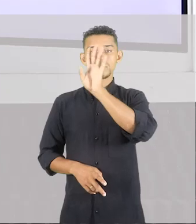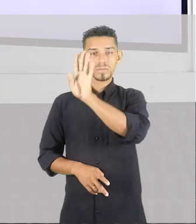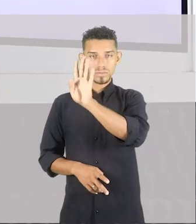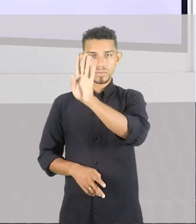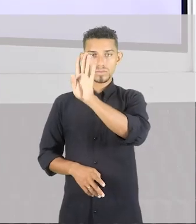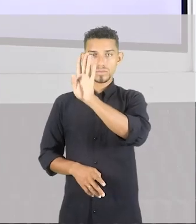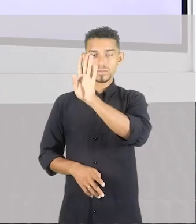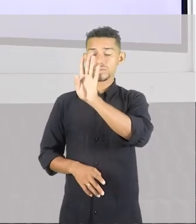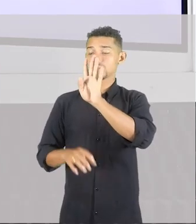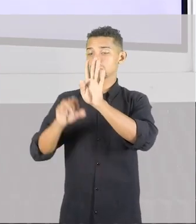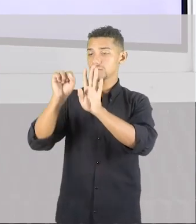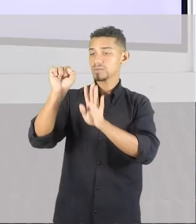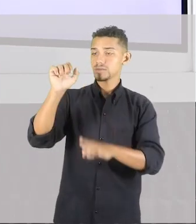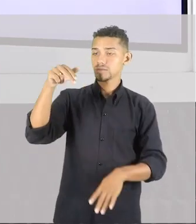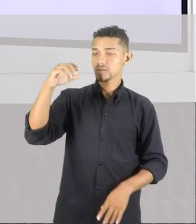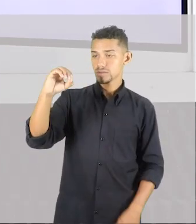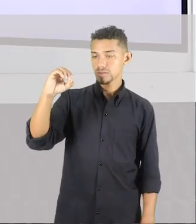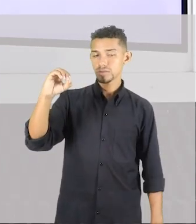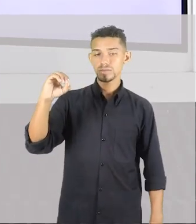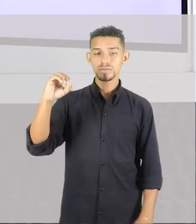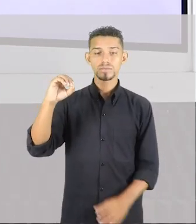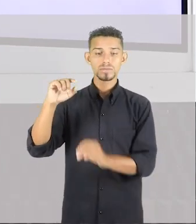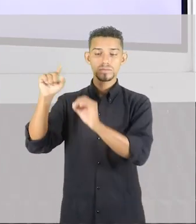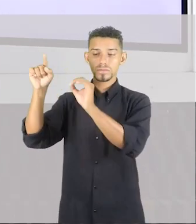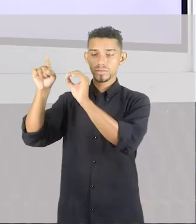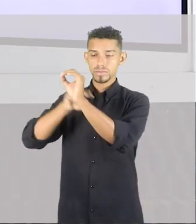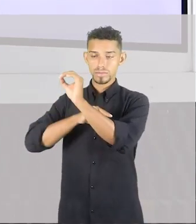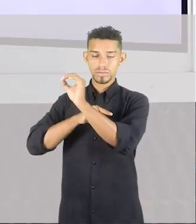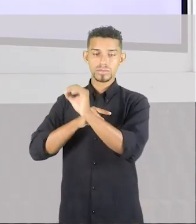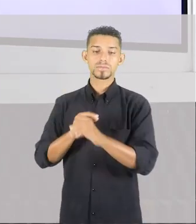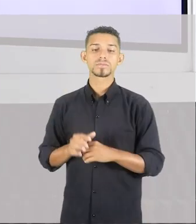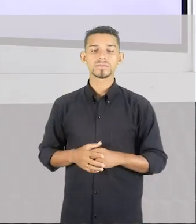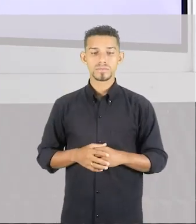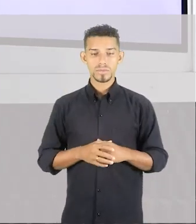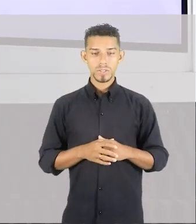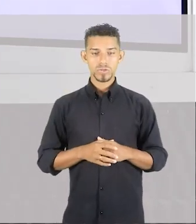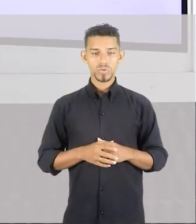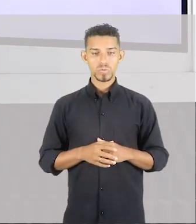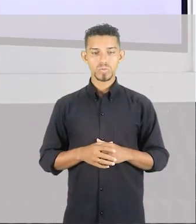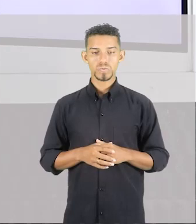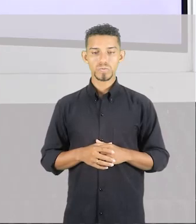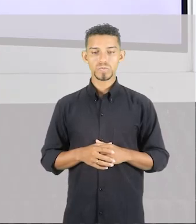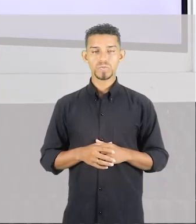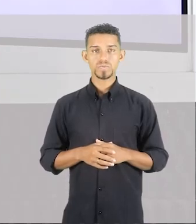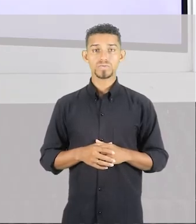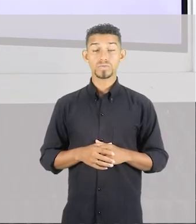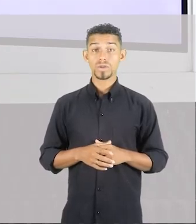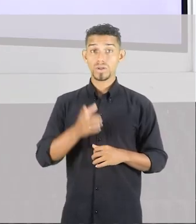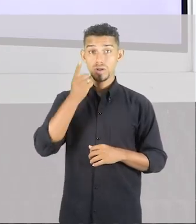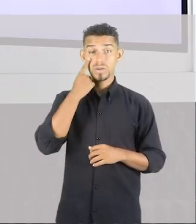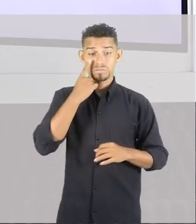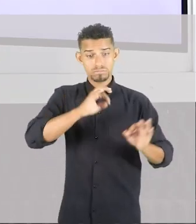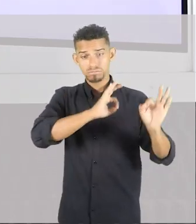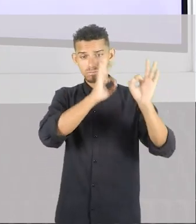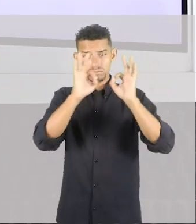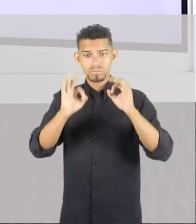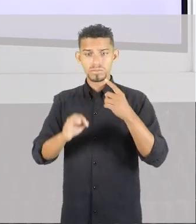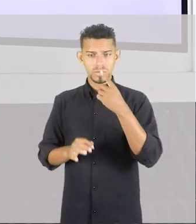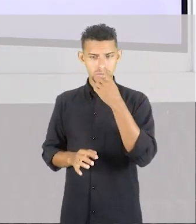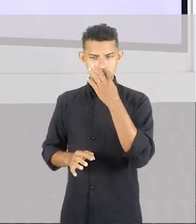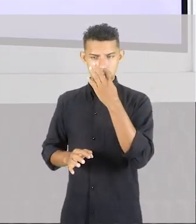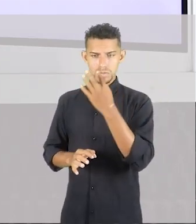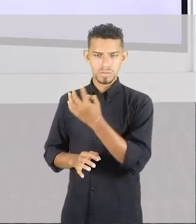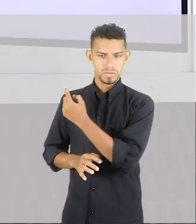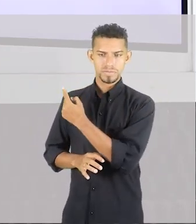ver bem sem óculos. Olha, galera, olha